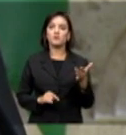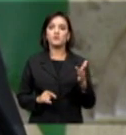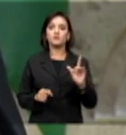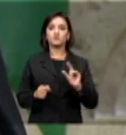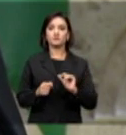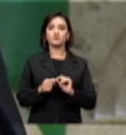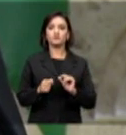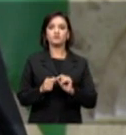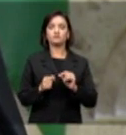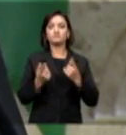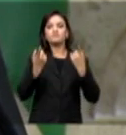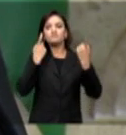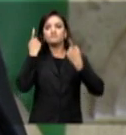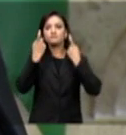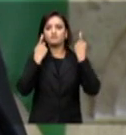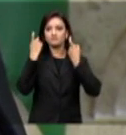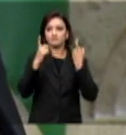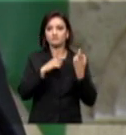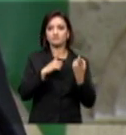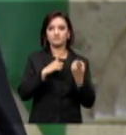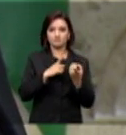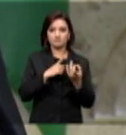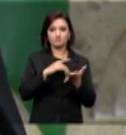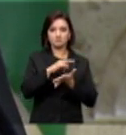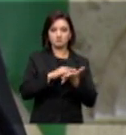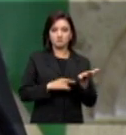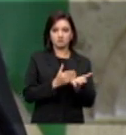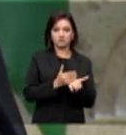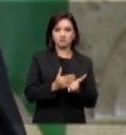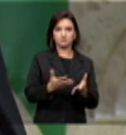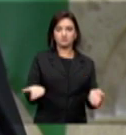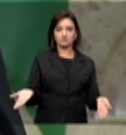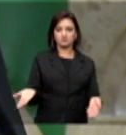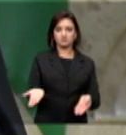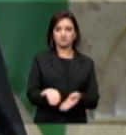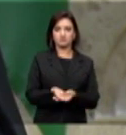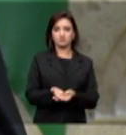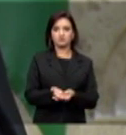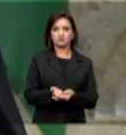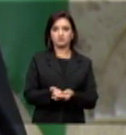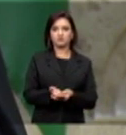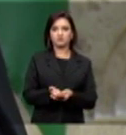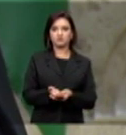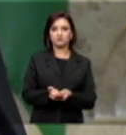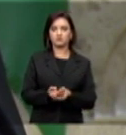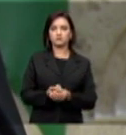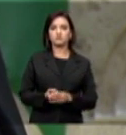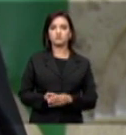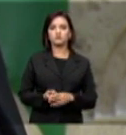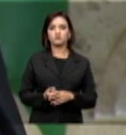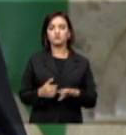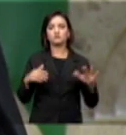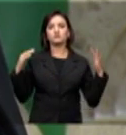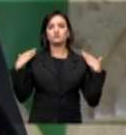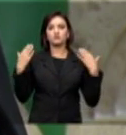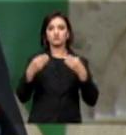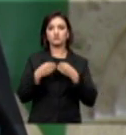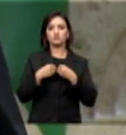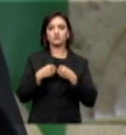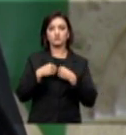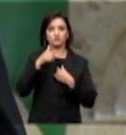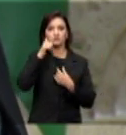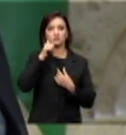aquelas preocupações lançadas na petição inicial postas pela minha eminente colega e